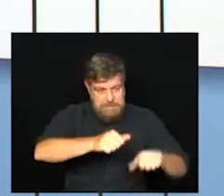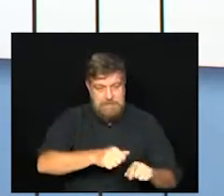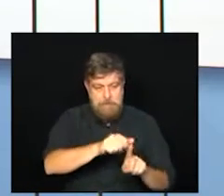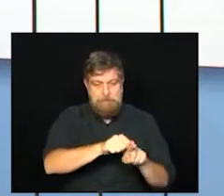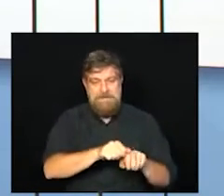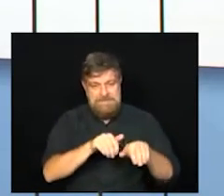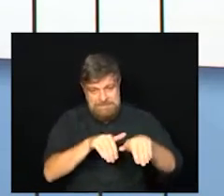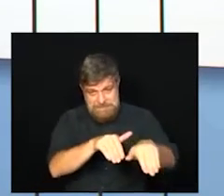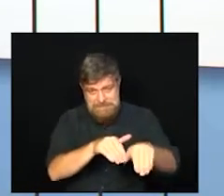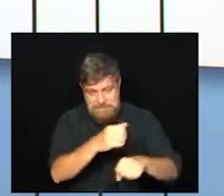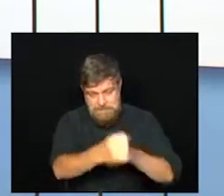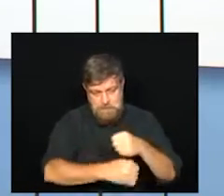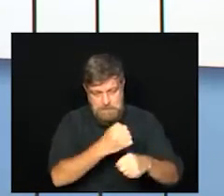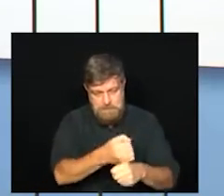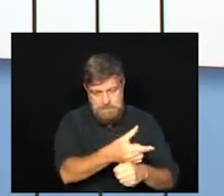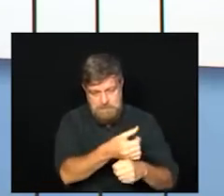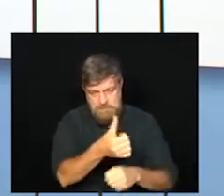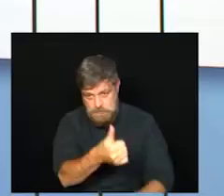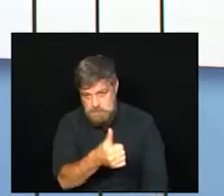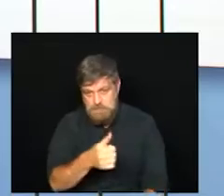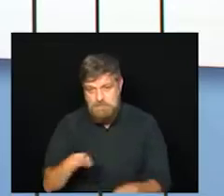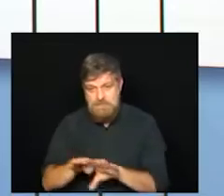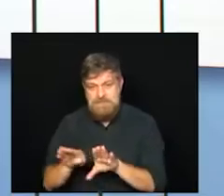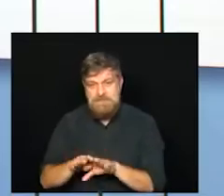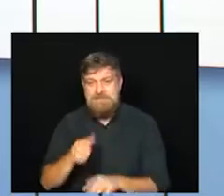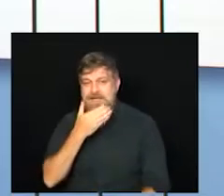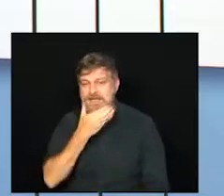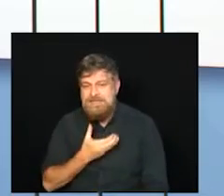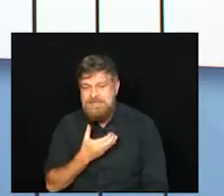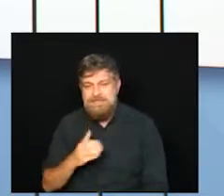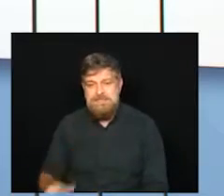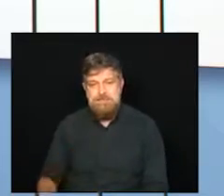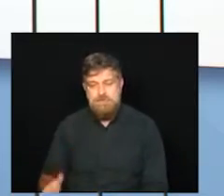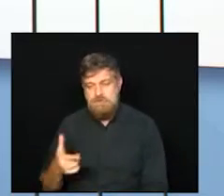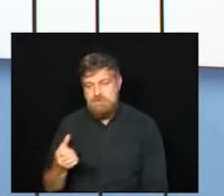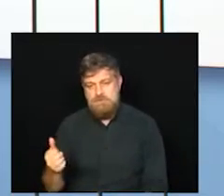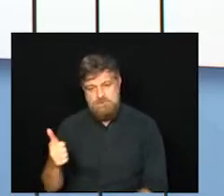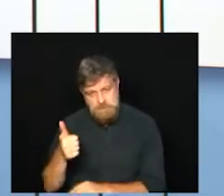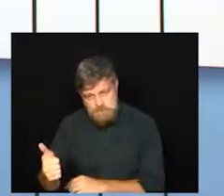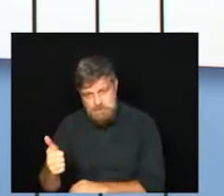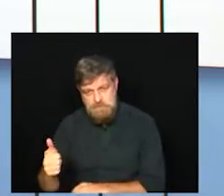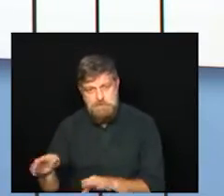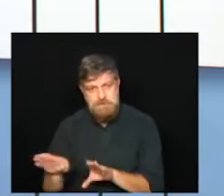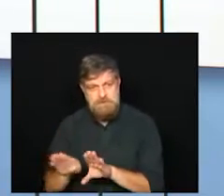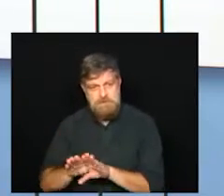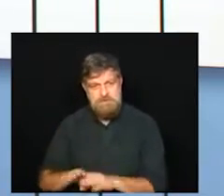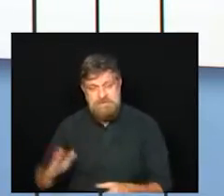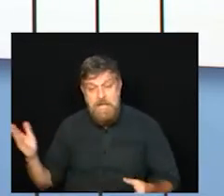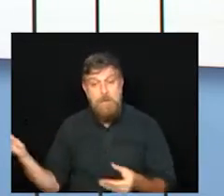de 2021 e outro em dezembro de 2021, e vão abrir agora um processo para apurar